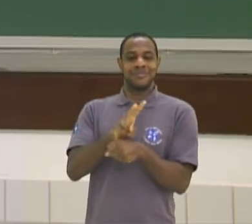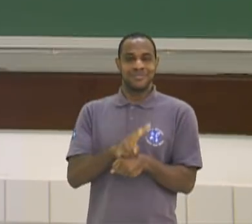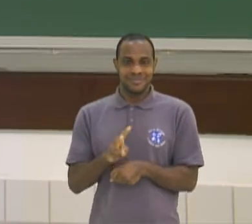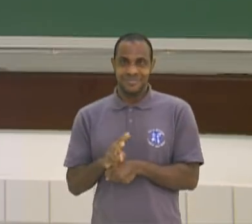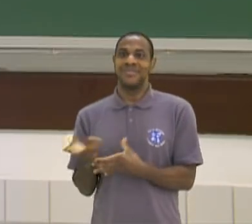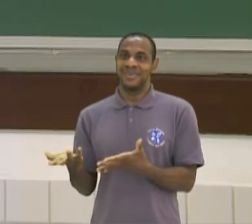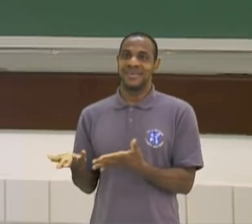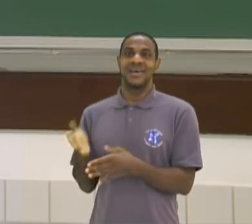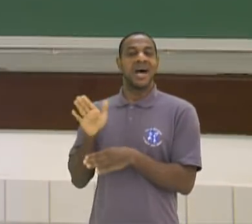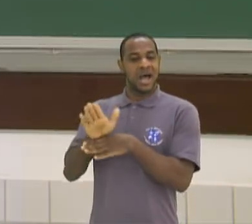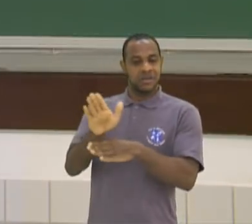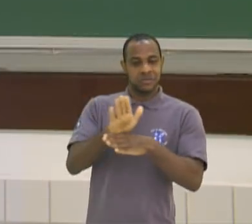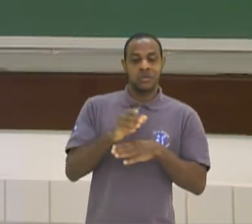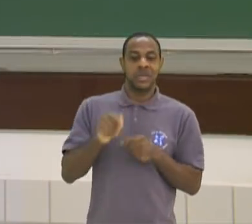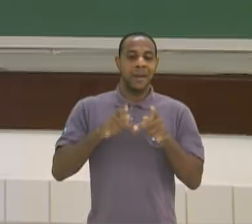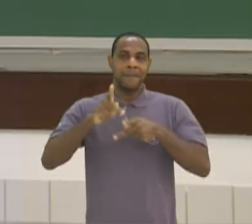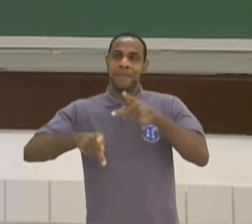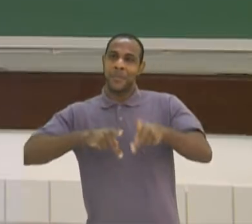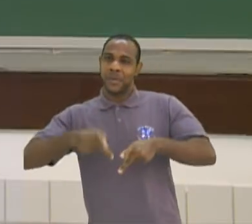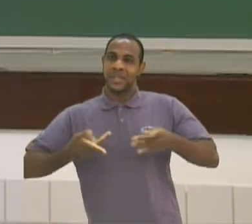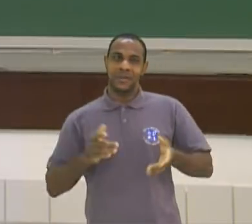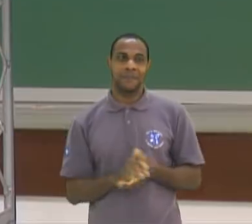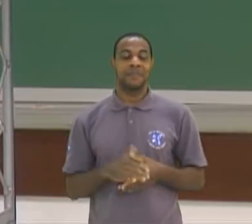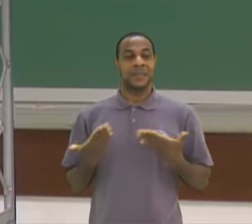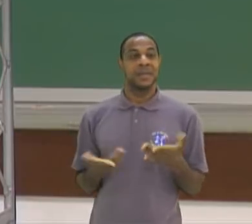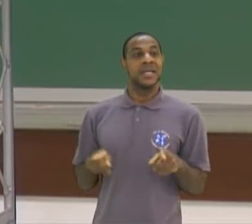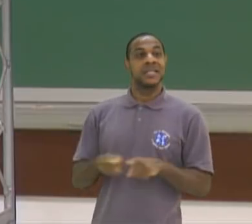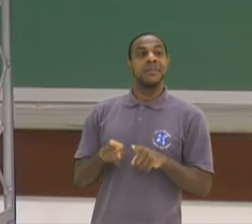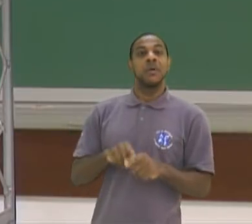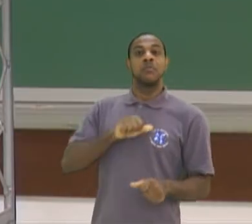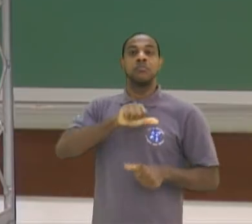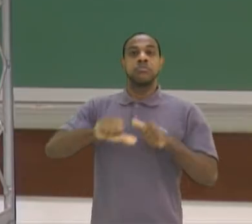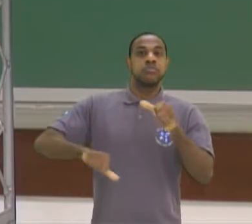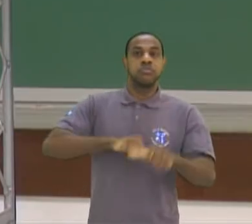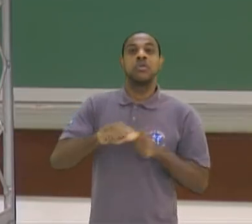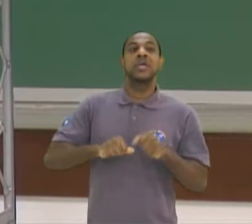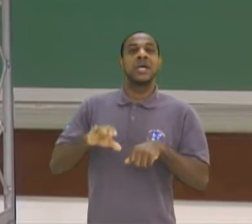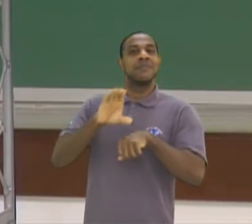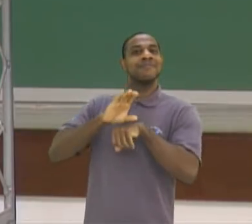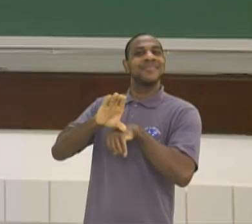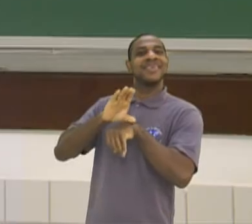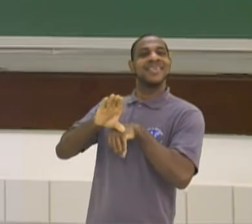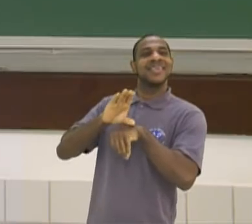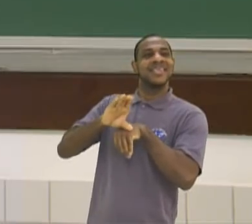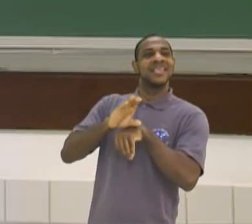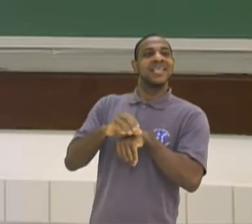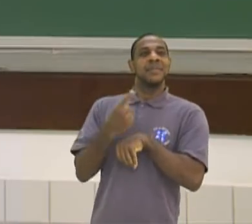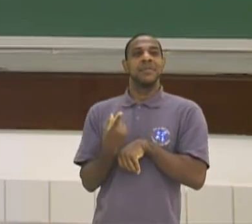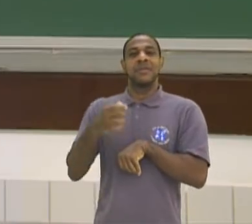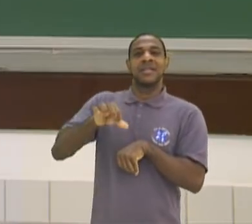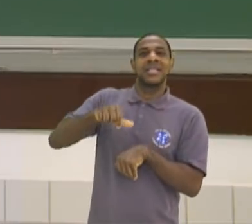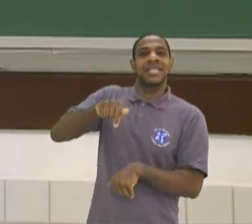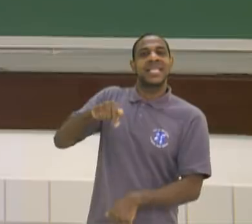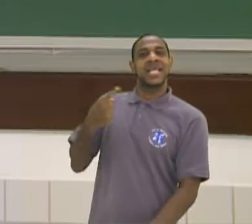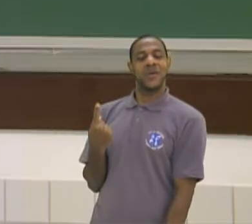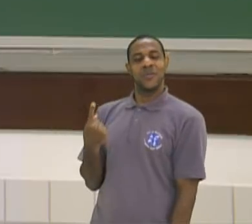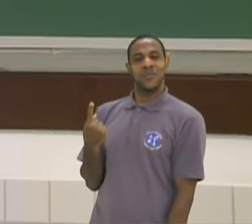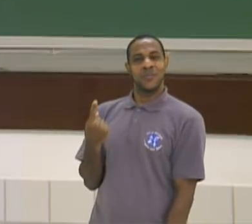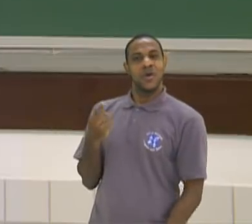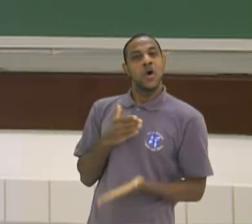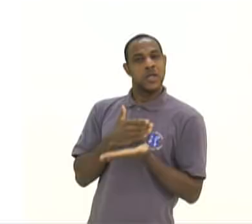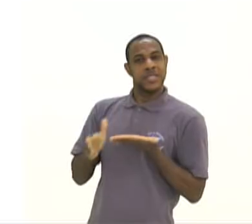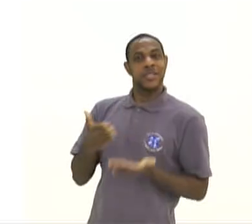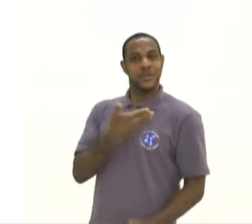com a saúde. Outras medidas, uma reforma constitucional, já no ano de 71, no início do